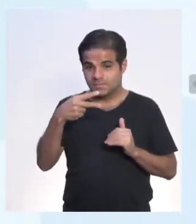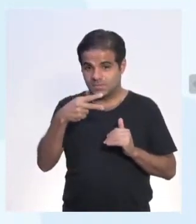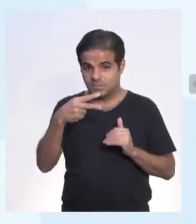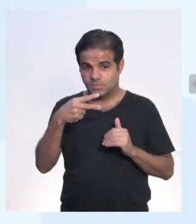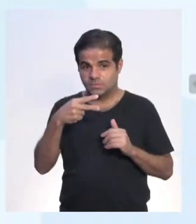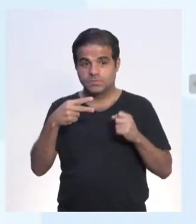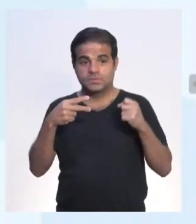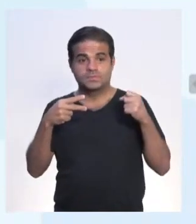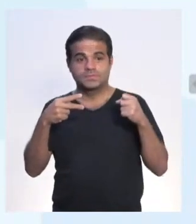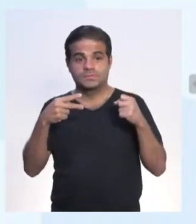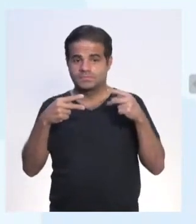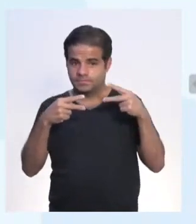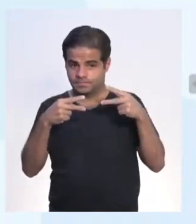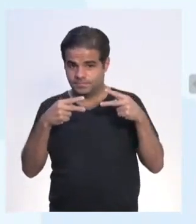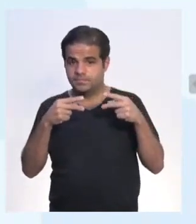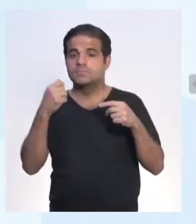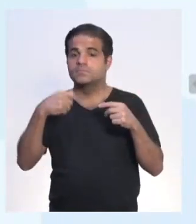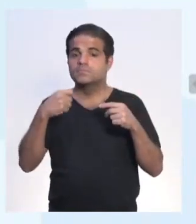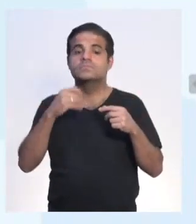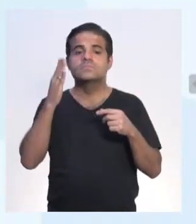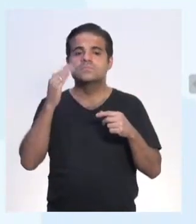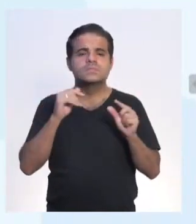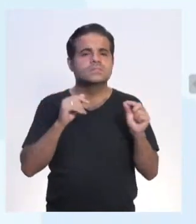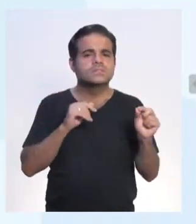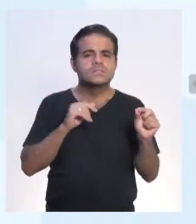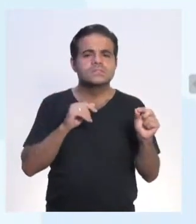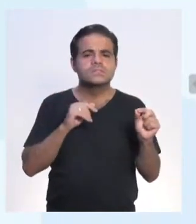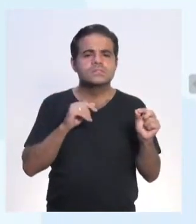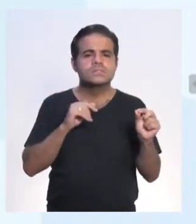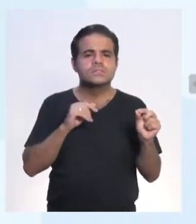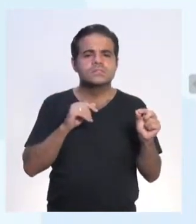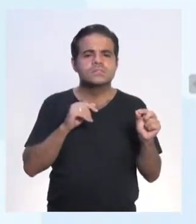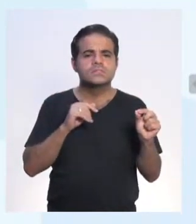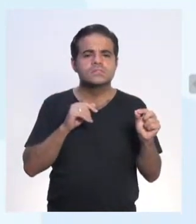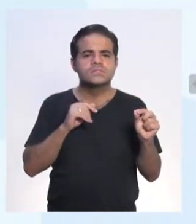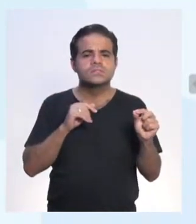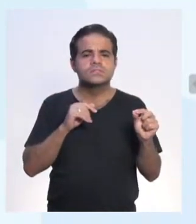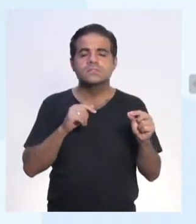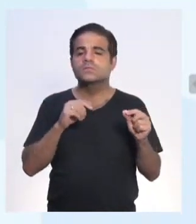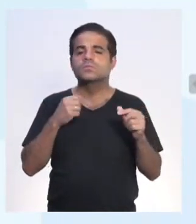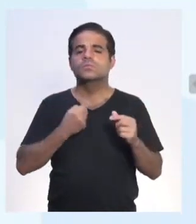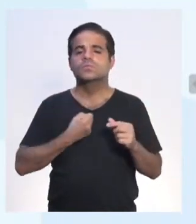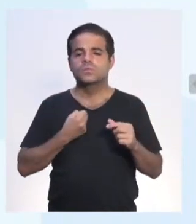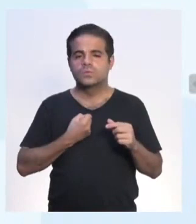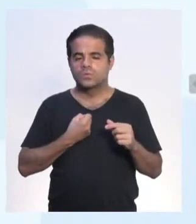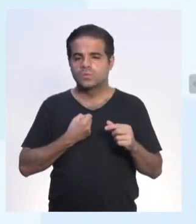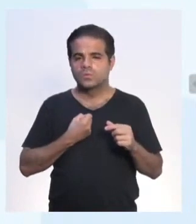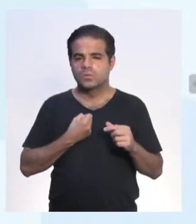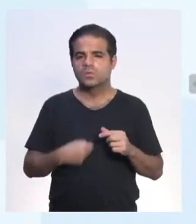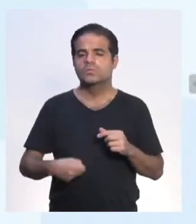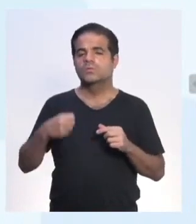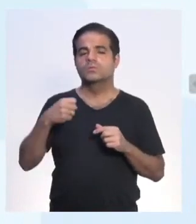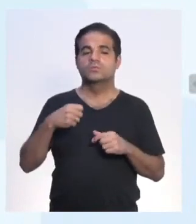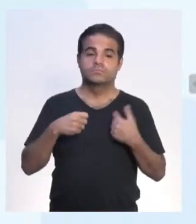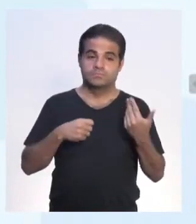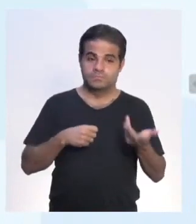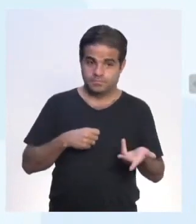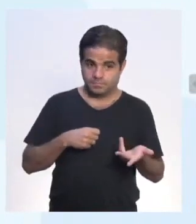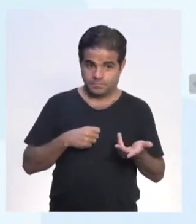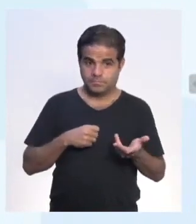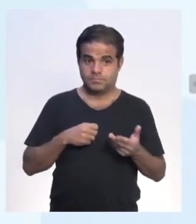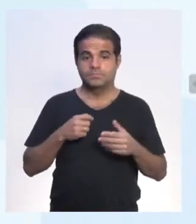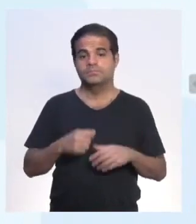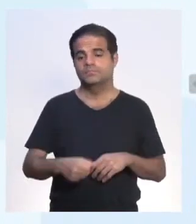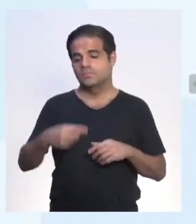maior? Então, nós temos que saber quem é o número decimal maior do que todo